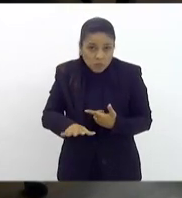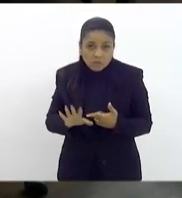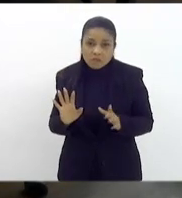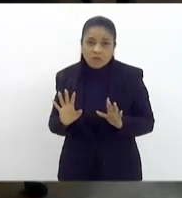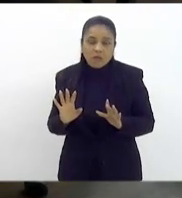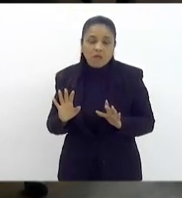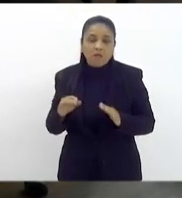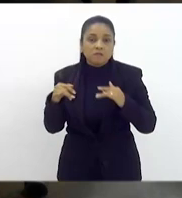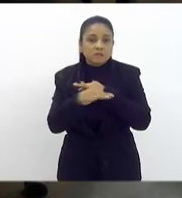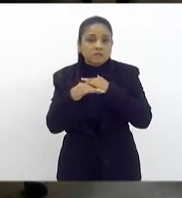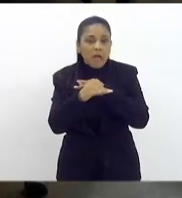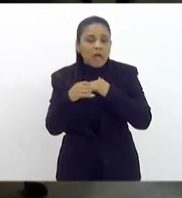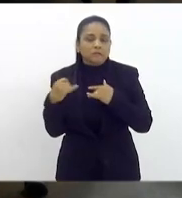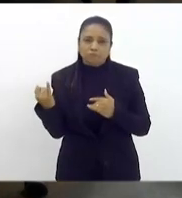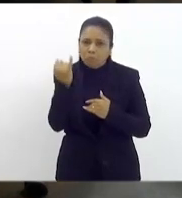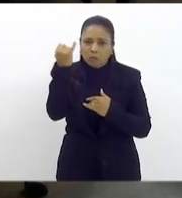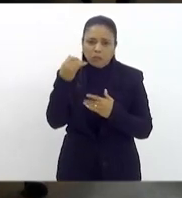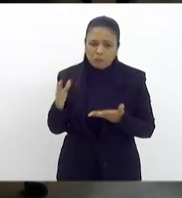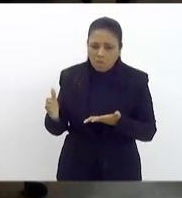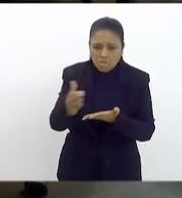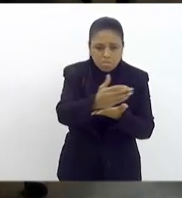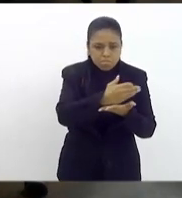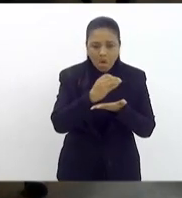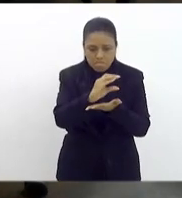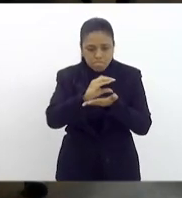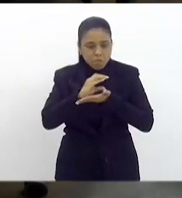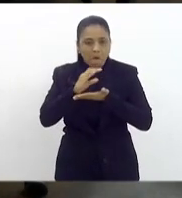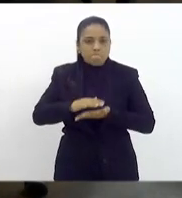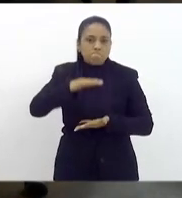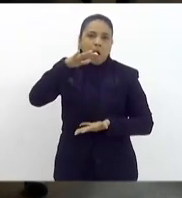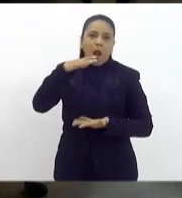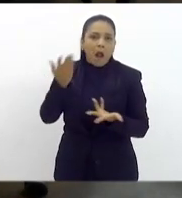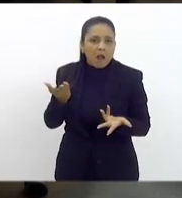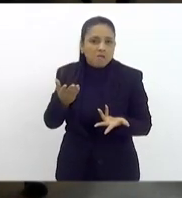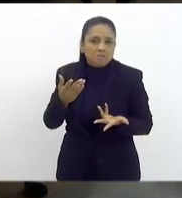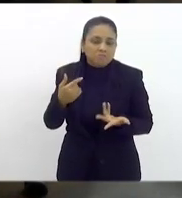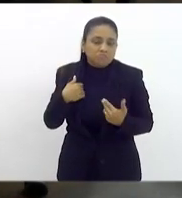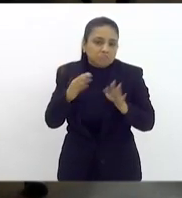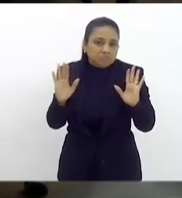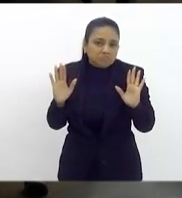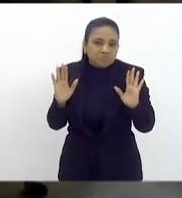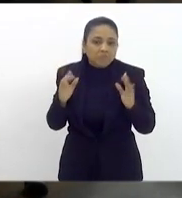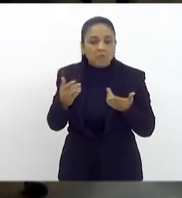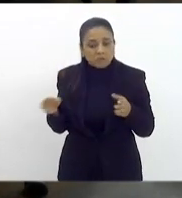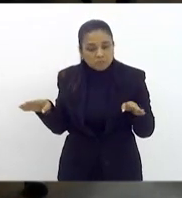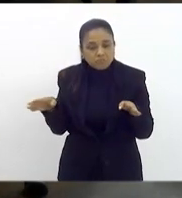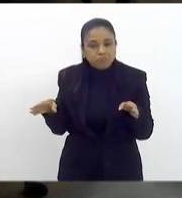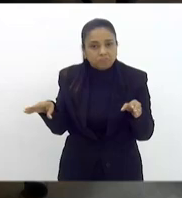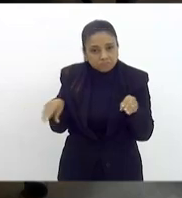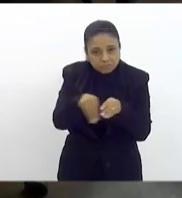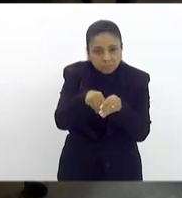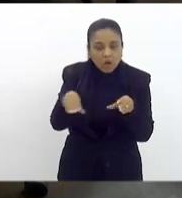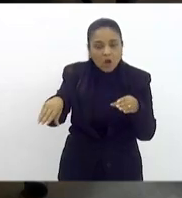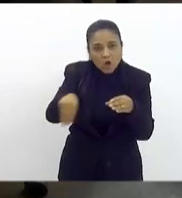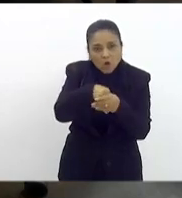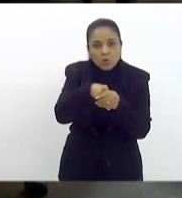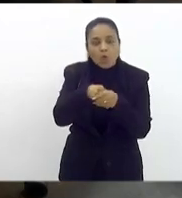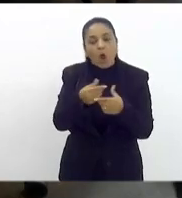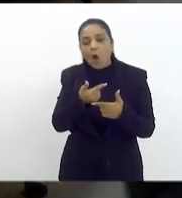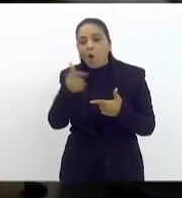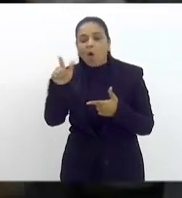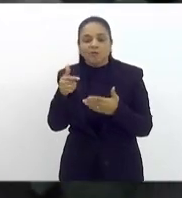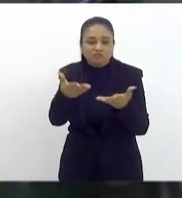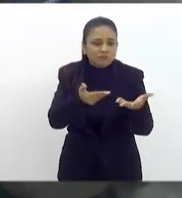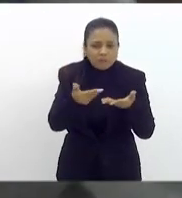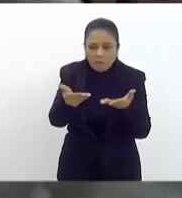que arrecadem muito, possam querer. Então, que Vossa Excelência inclua outras fazendas municipais também, abra o convite para que outras fazendas